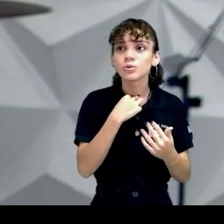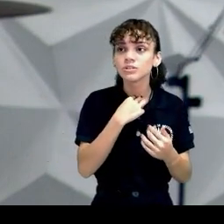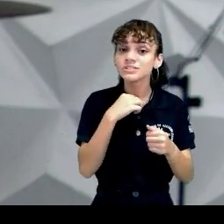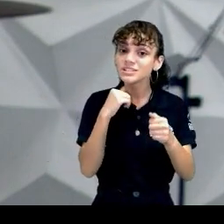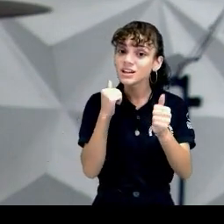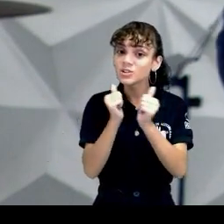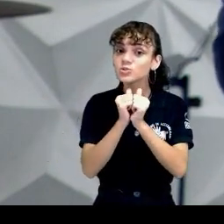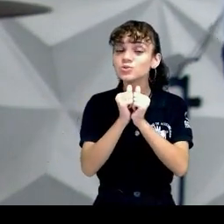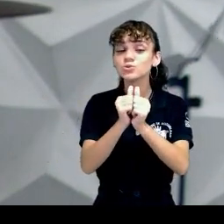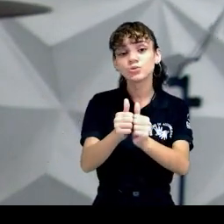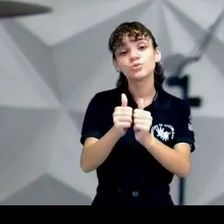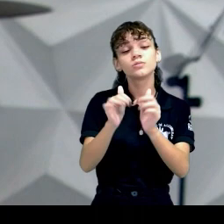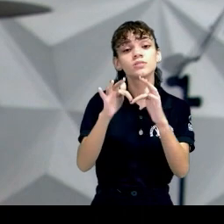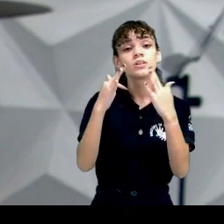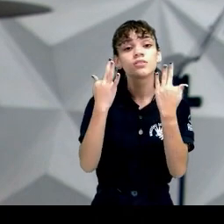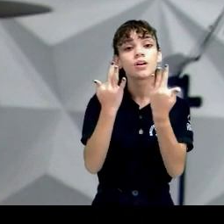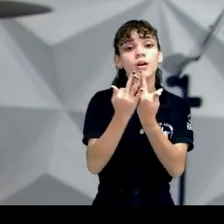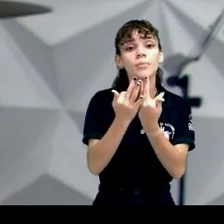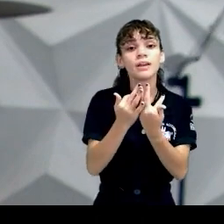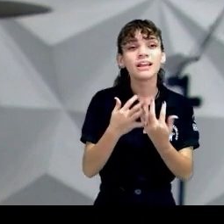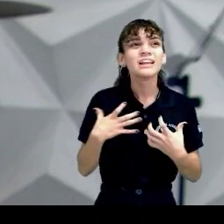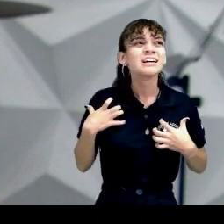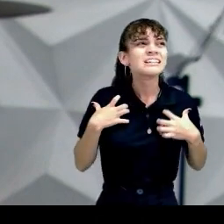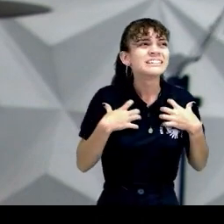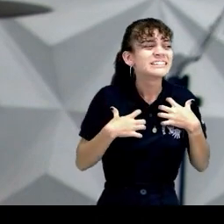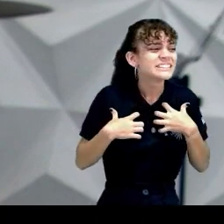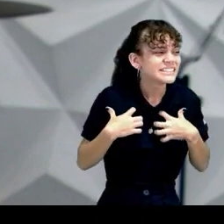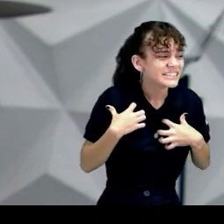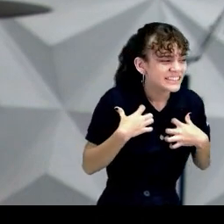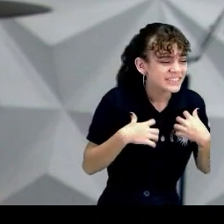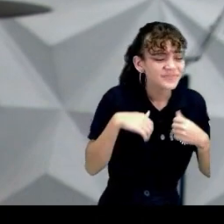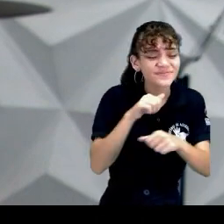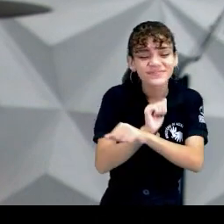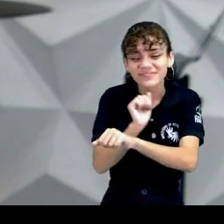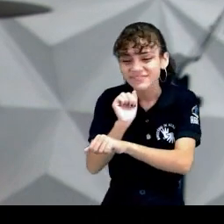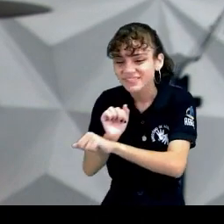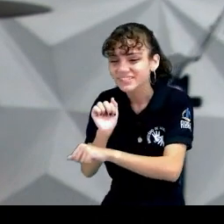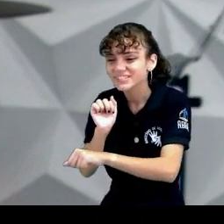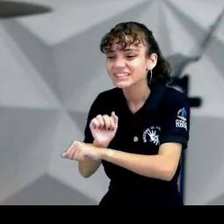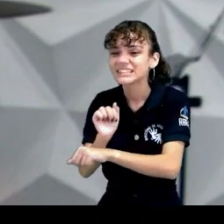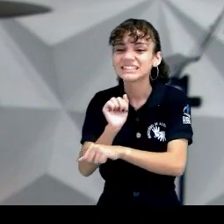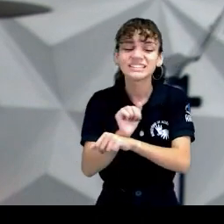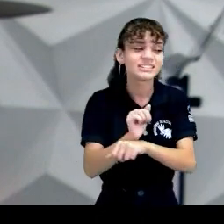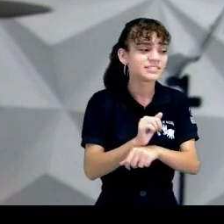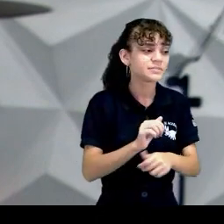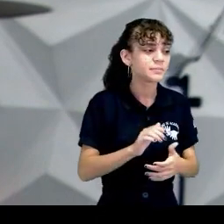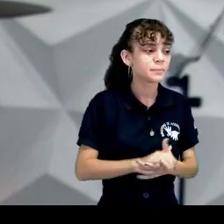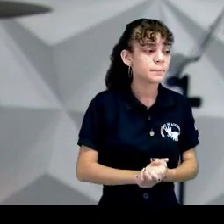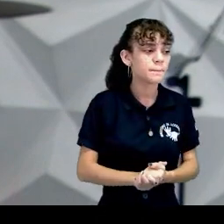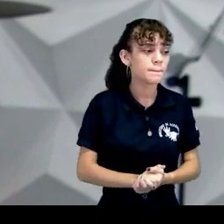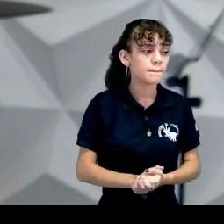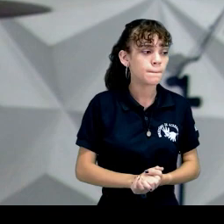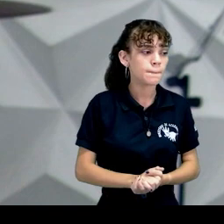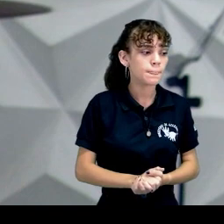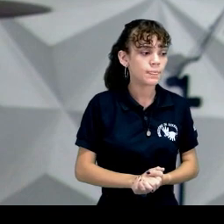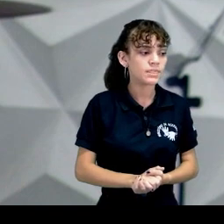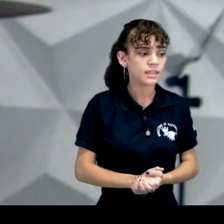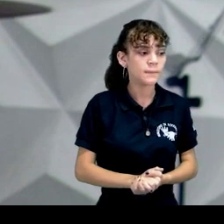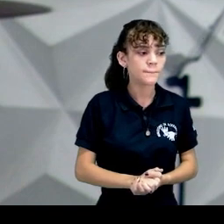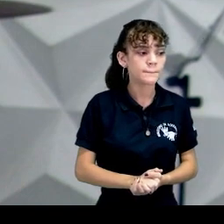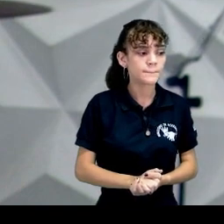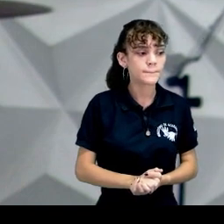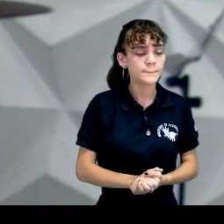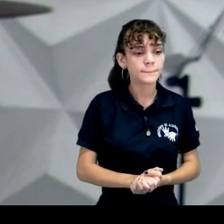tempo fora. Eu lembro que a minha experiência mais difícil de distância não foram nem os 4 anos de missões na